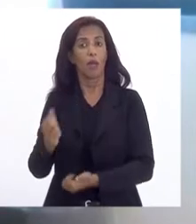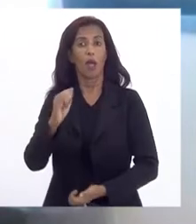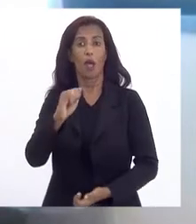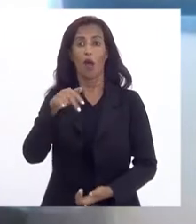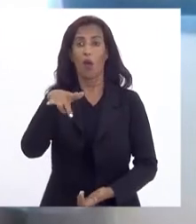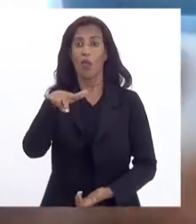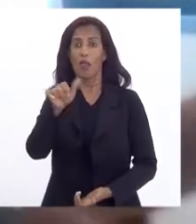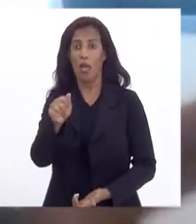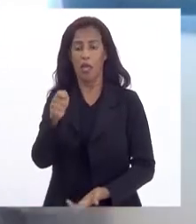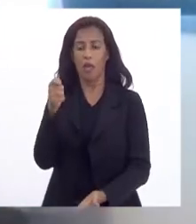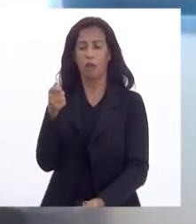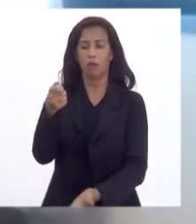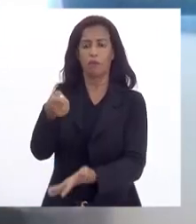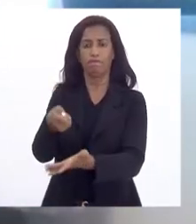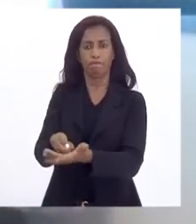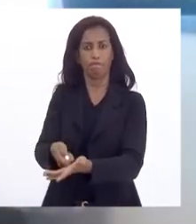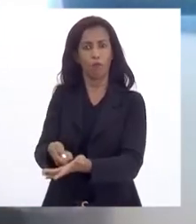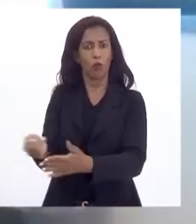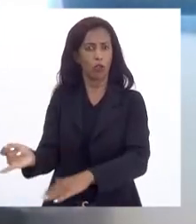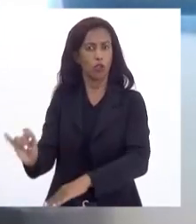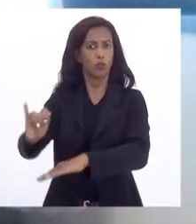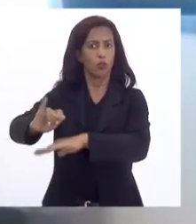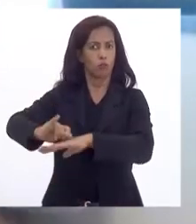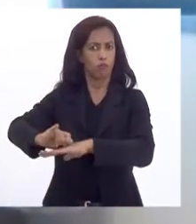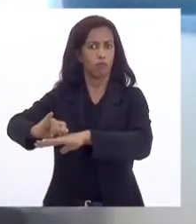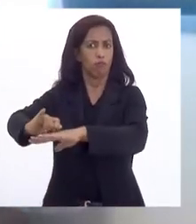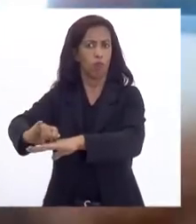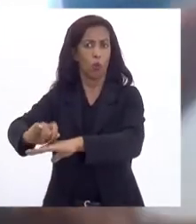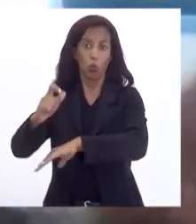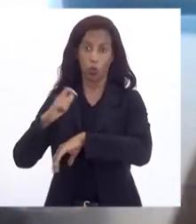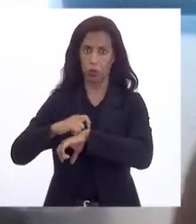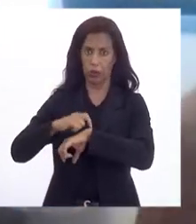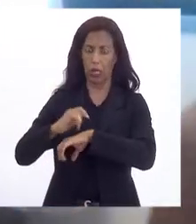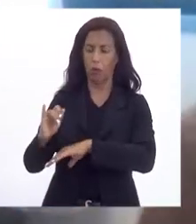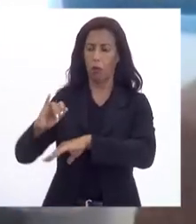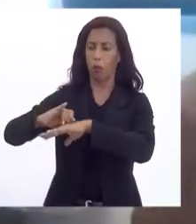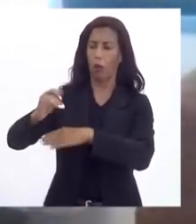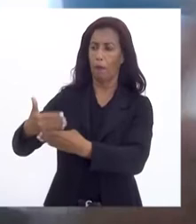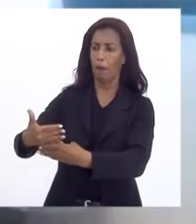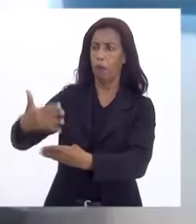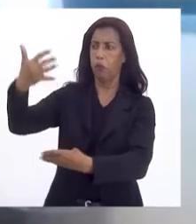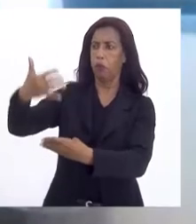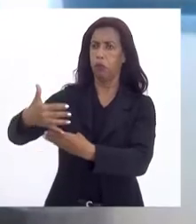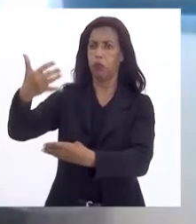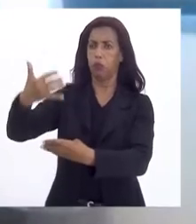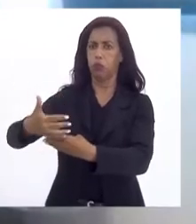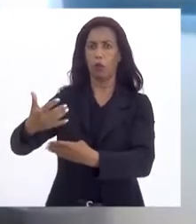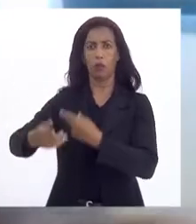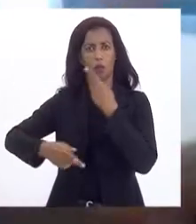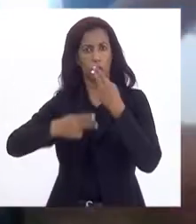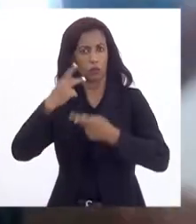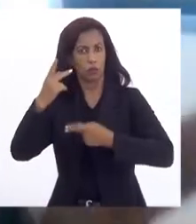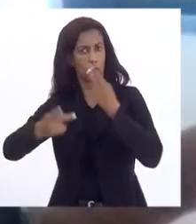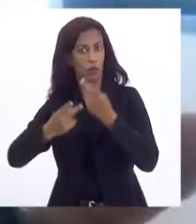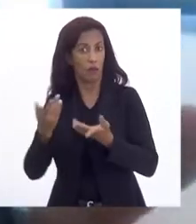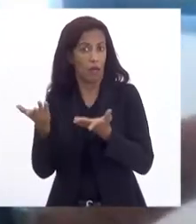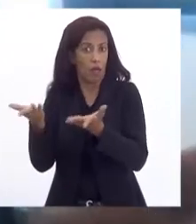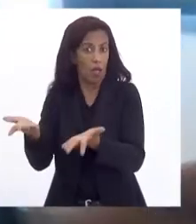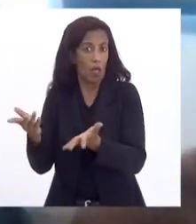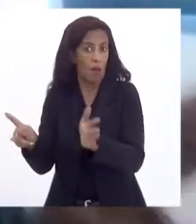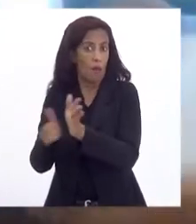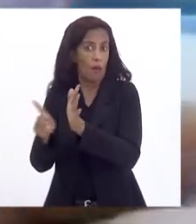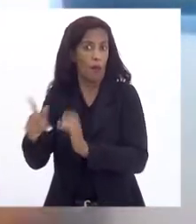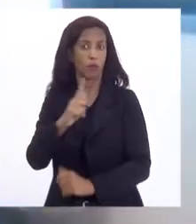Garantindo ao INEA uma exposição, um tempo para exposição da sua posição, claro, já que ele é o atual